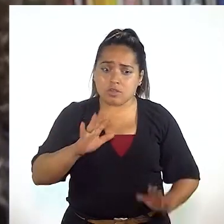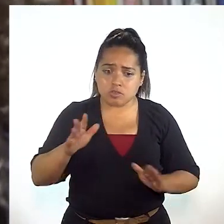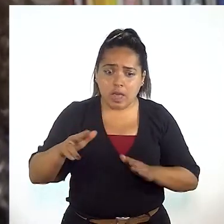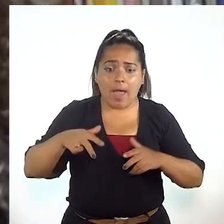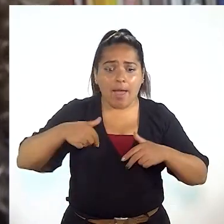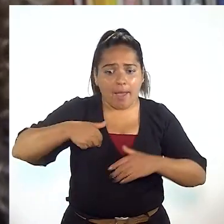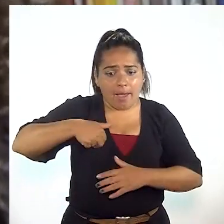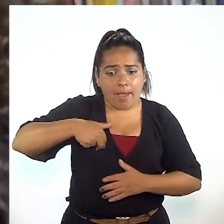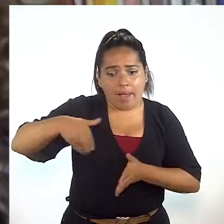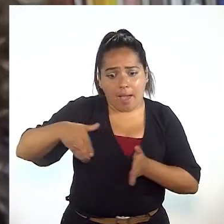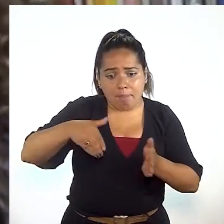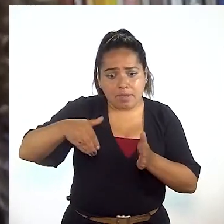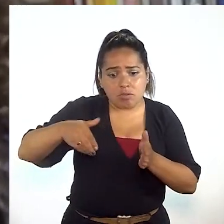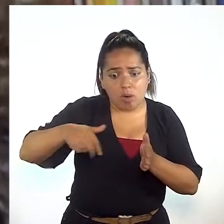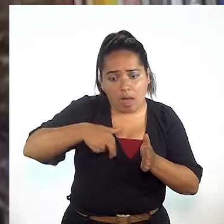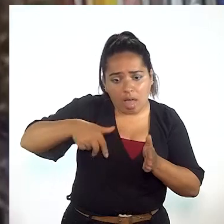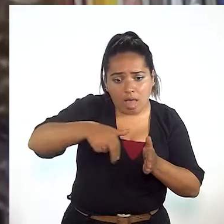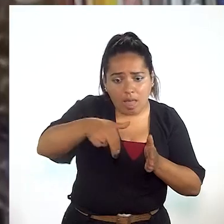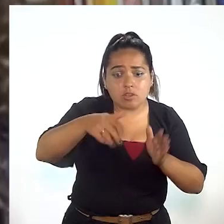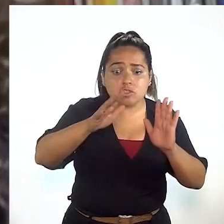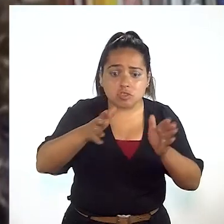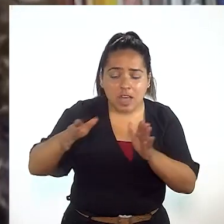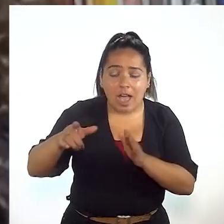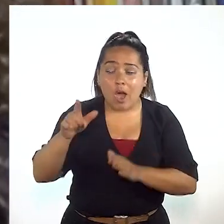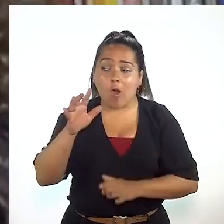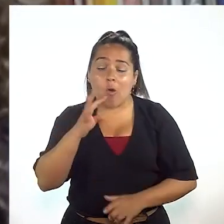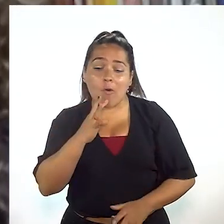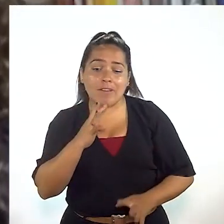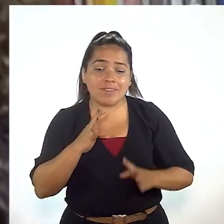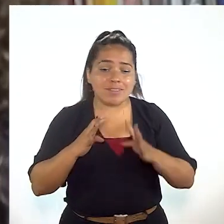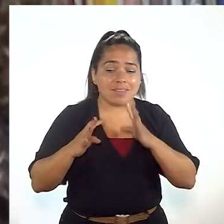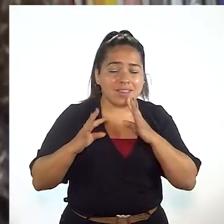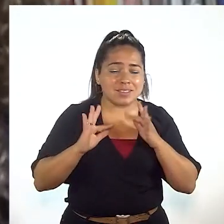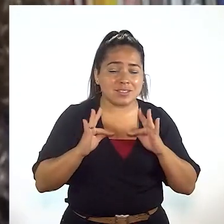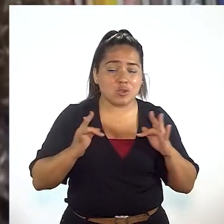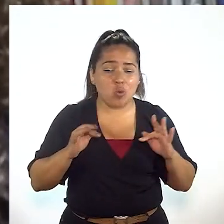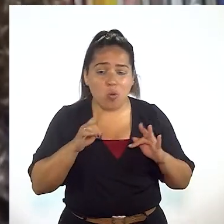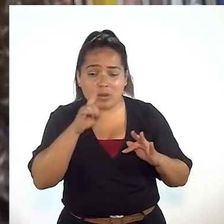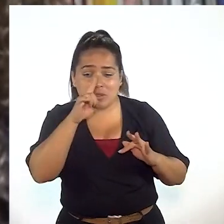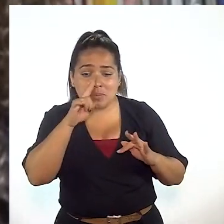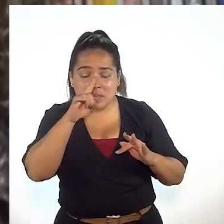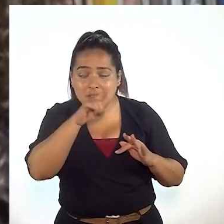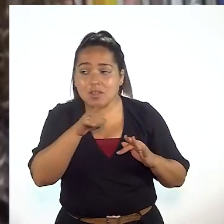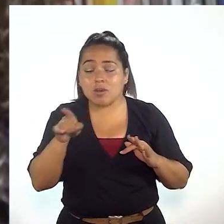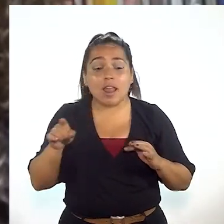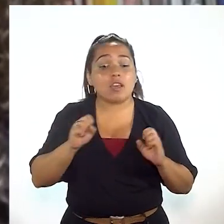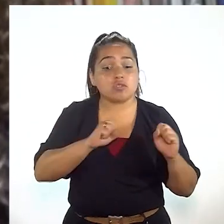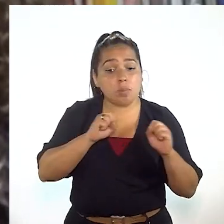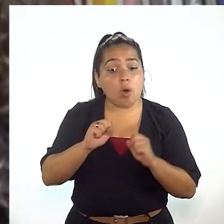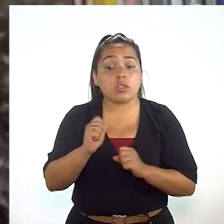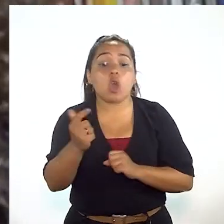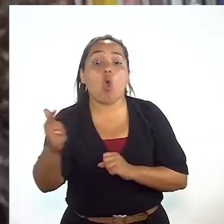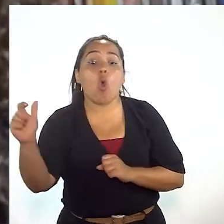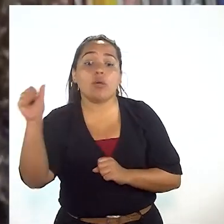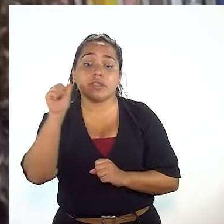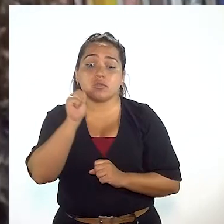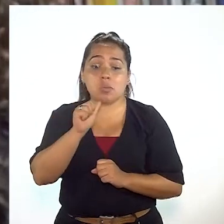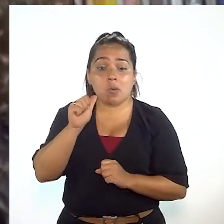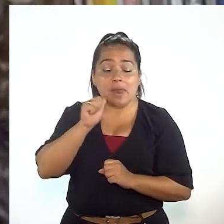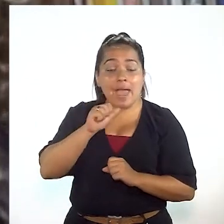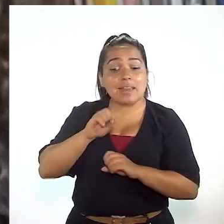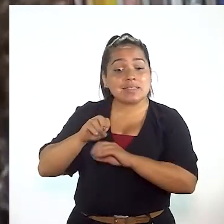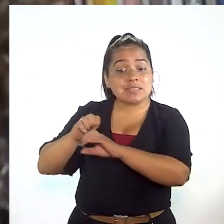esse caminho, já conhecem as dores todas do caminhar, né? Então, o objetivo do Moinho é exatamente